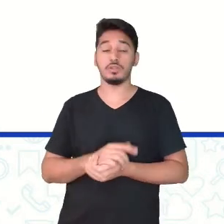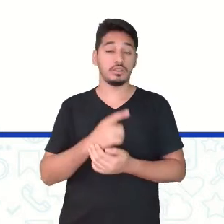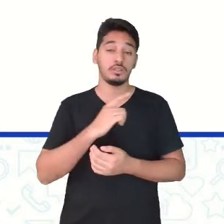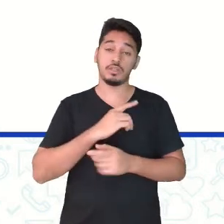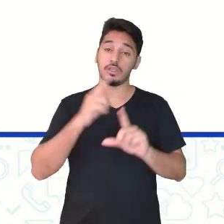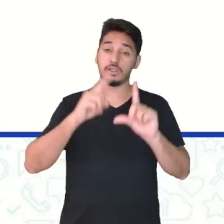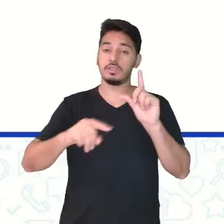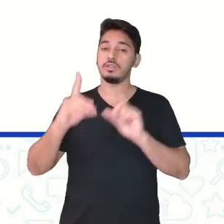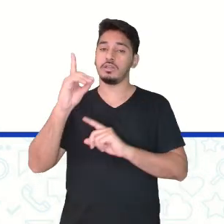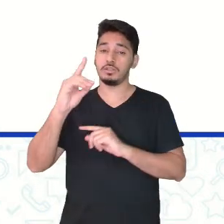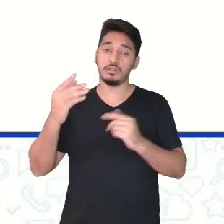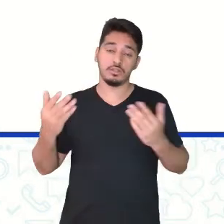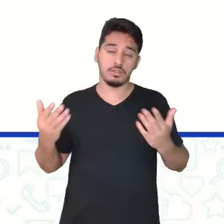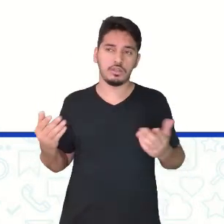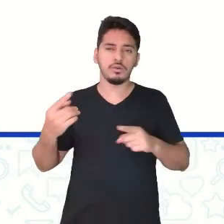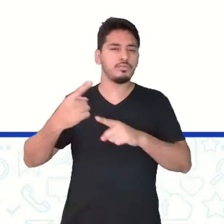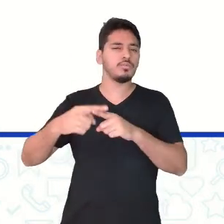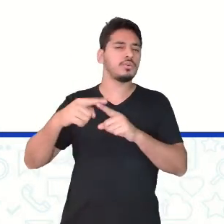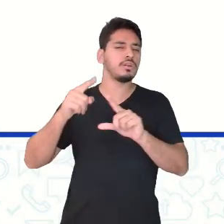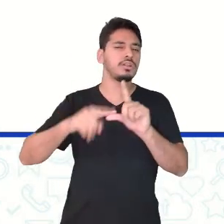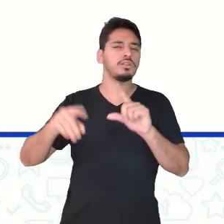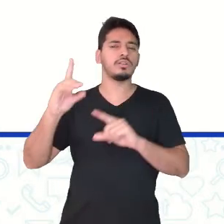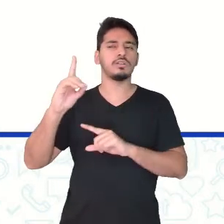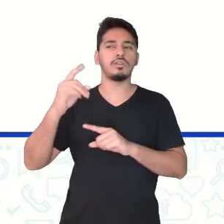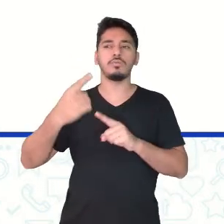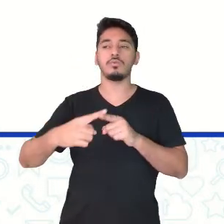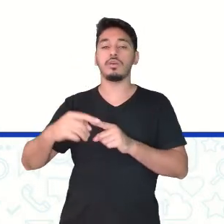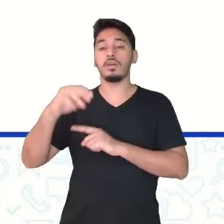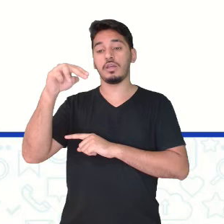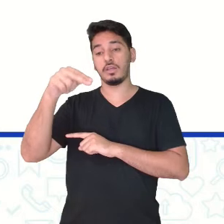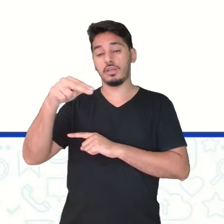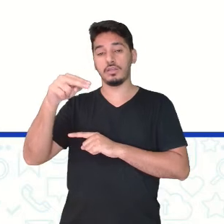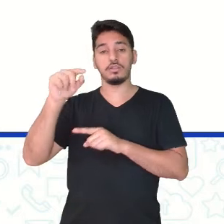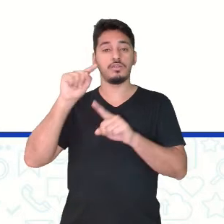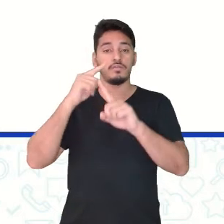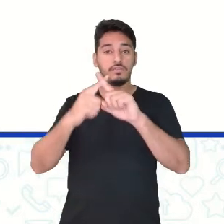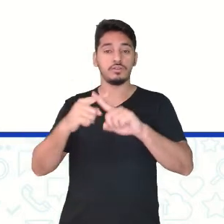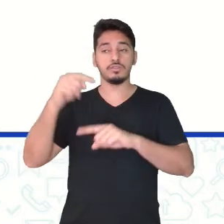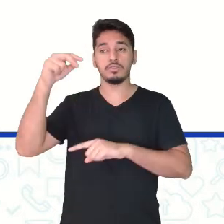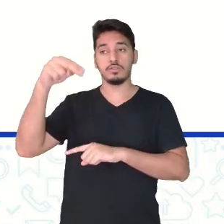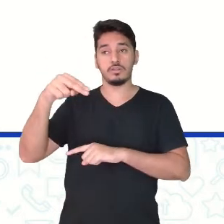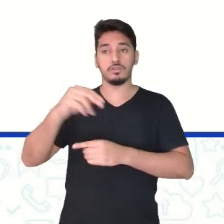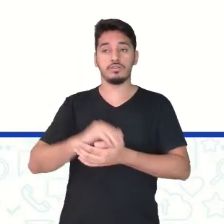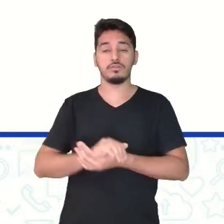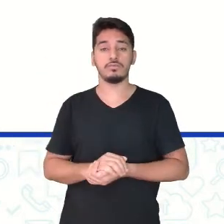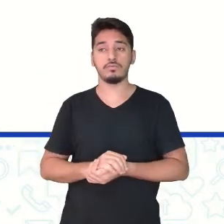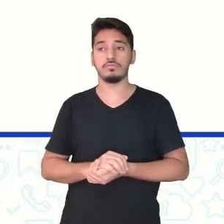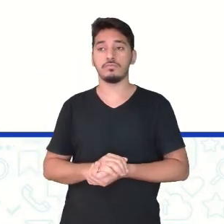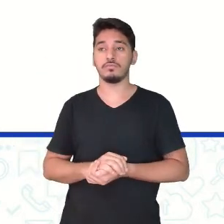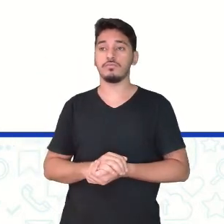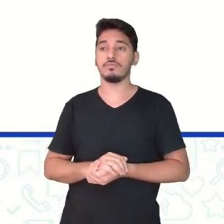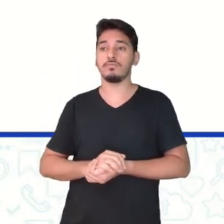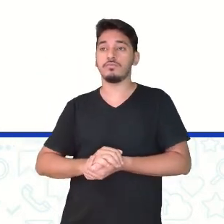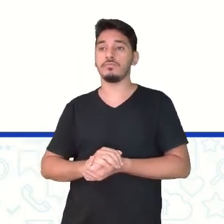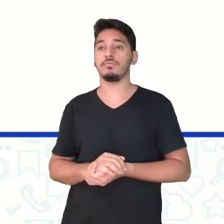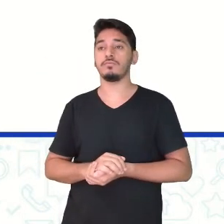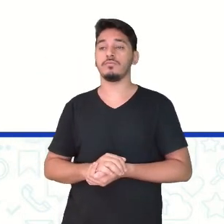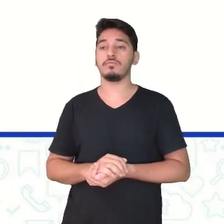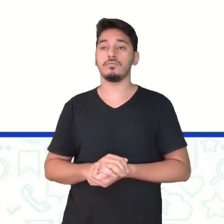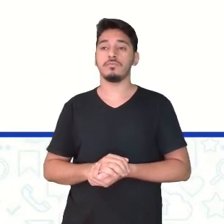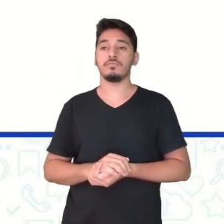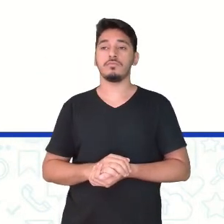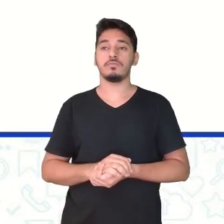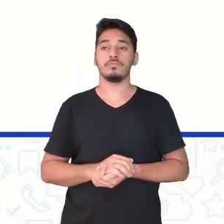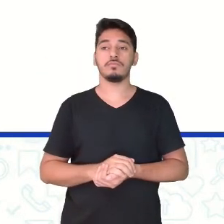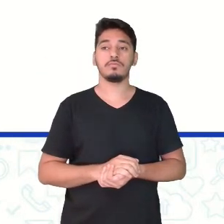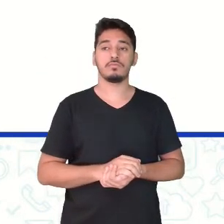D, que vai ser ela. Agora, por que vai ser ela? Porque é n vezes n. O número vezes ele mesmo. Ó, bora analisar aqui. Ó. Se eu colocar